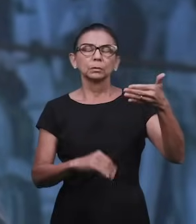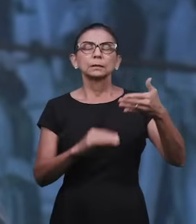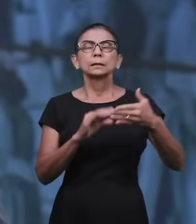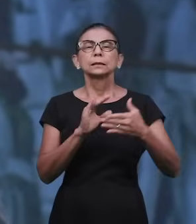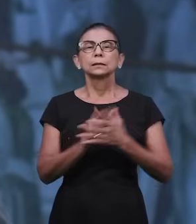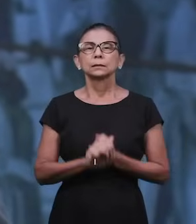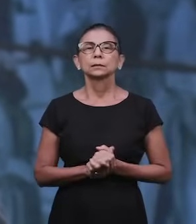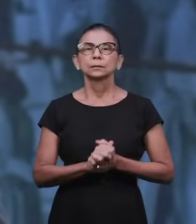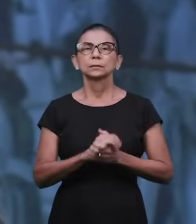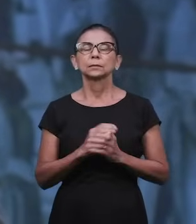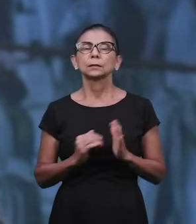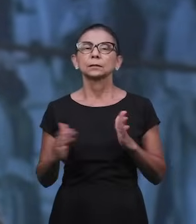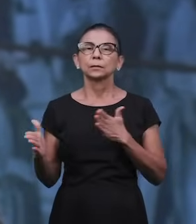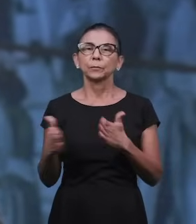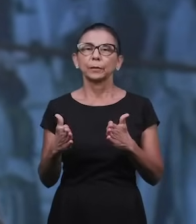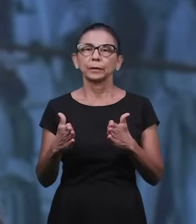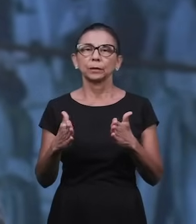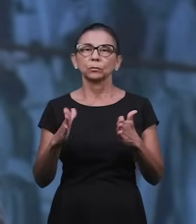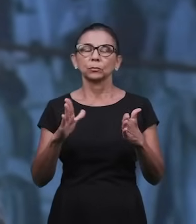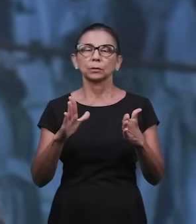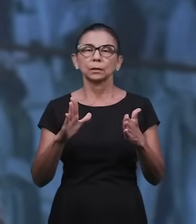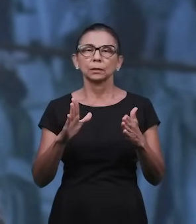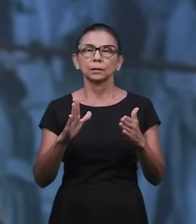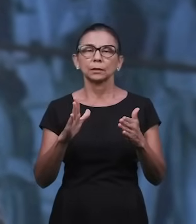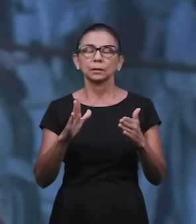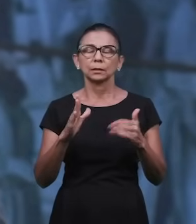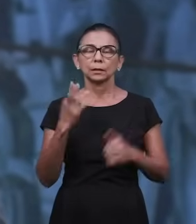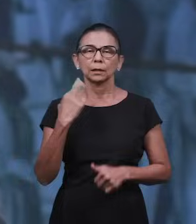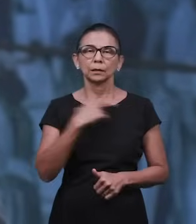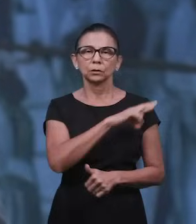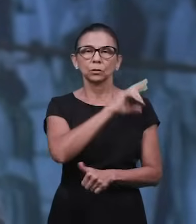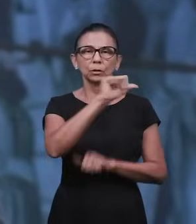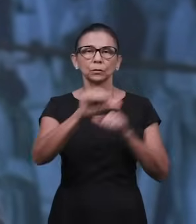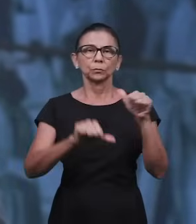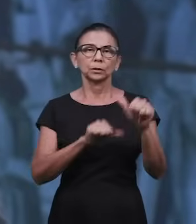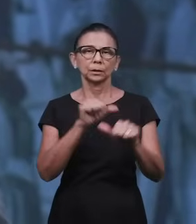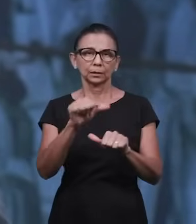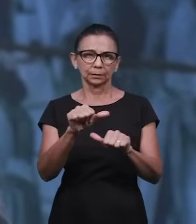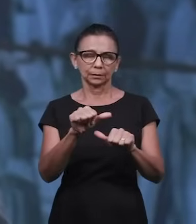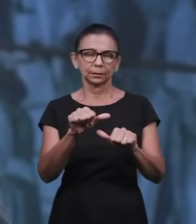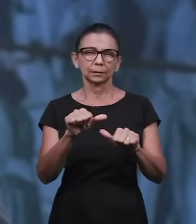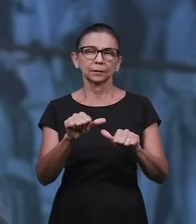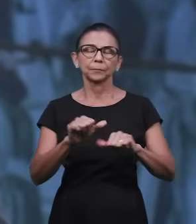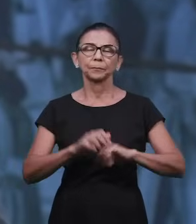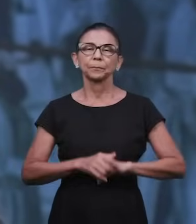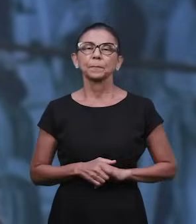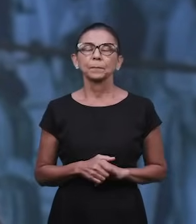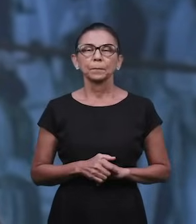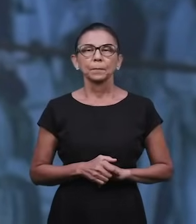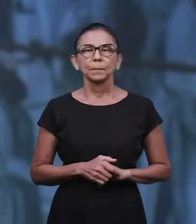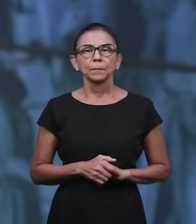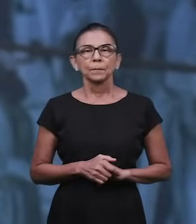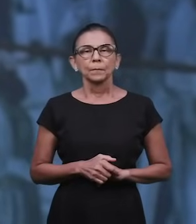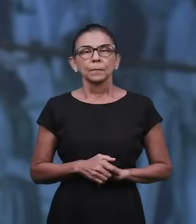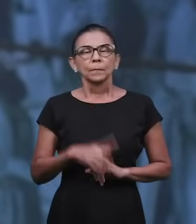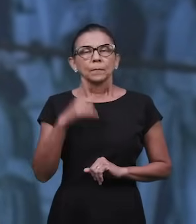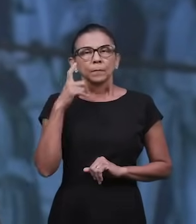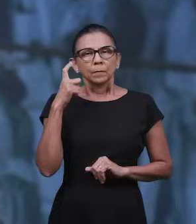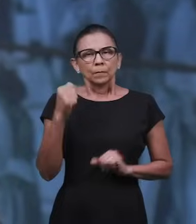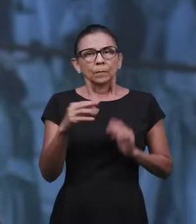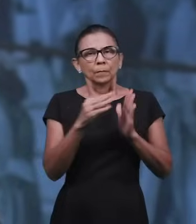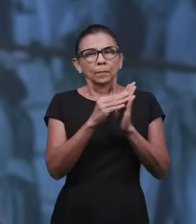que é a reforma religiosa. É muito importante que você possa acompanhar todos os episódios, porque este